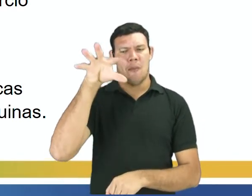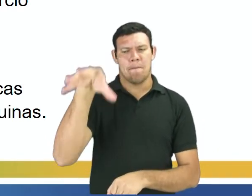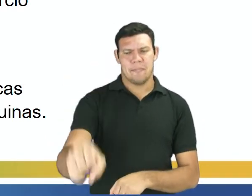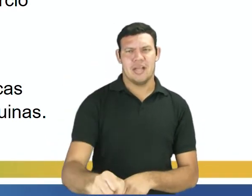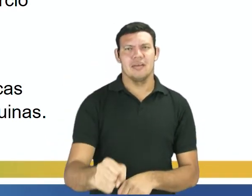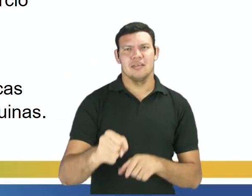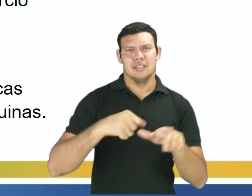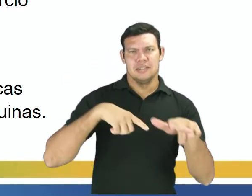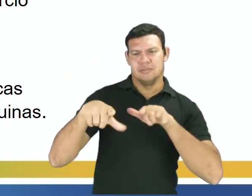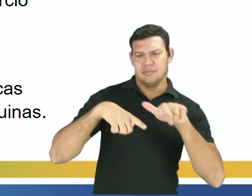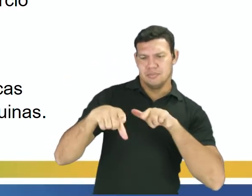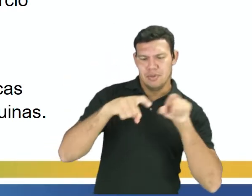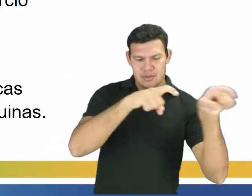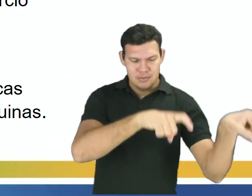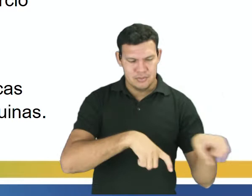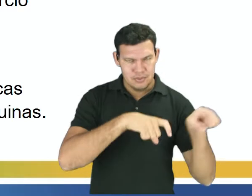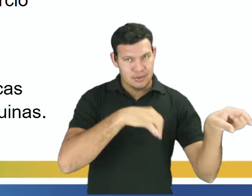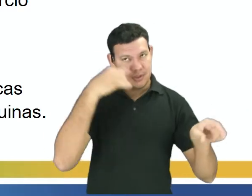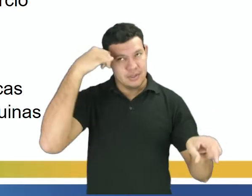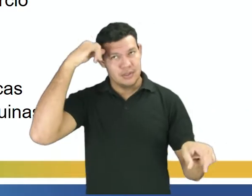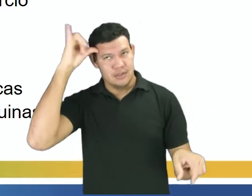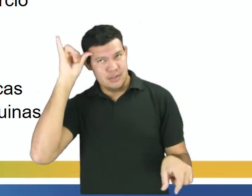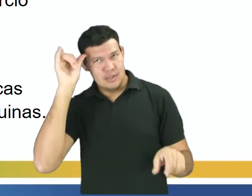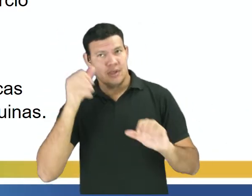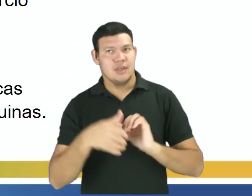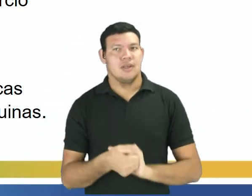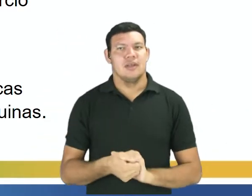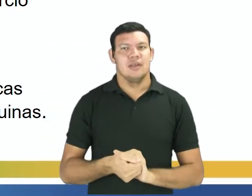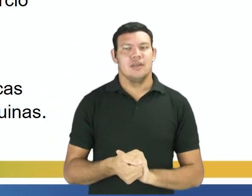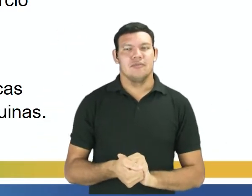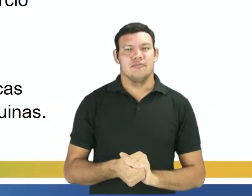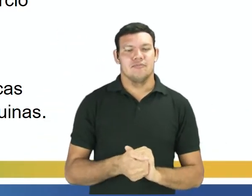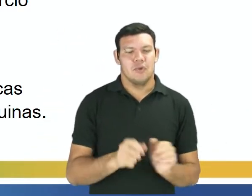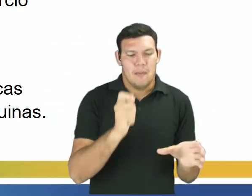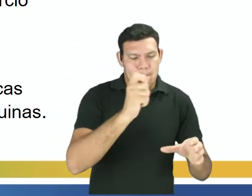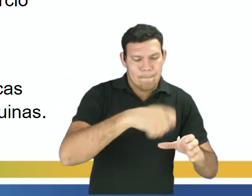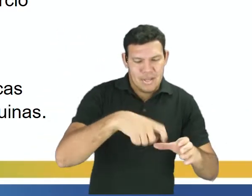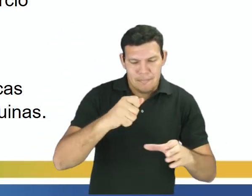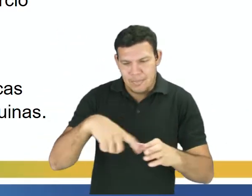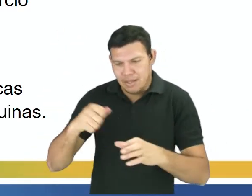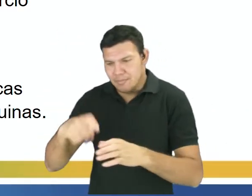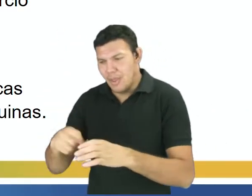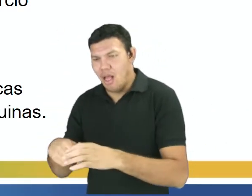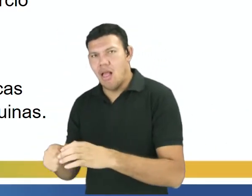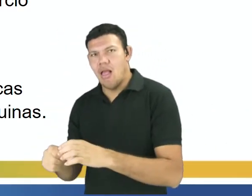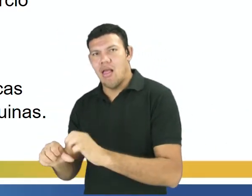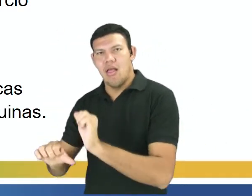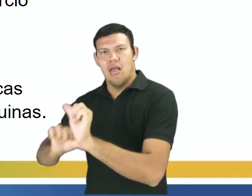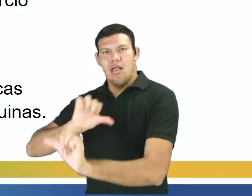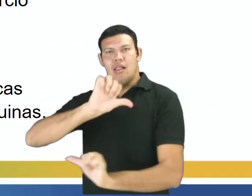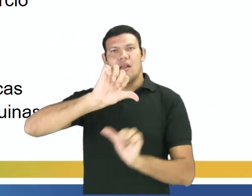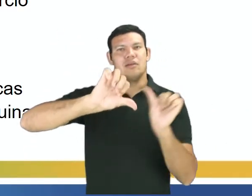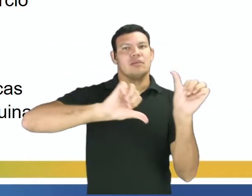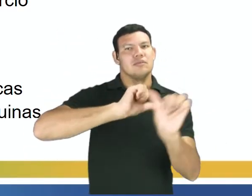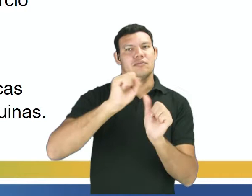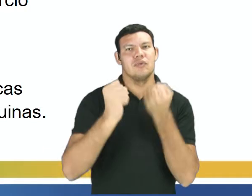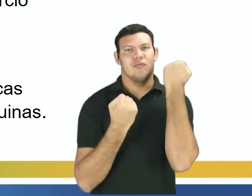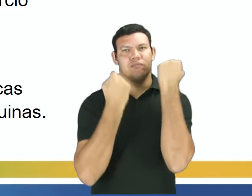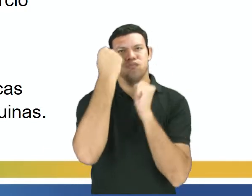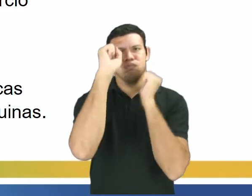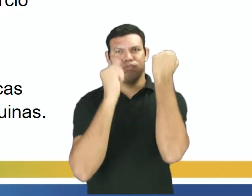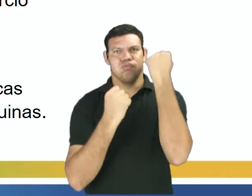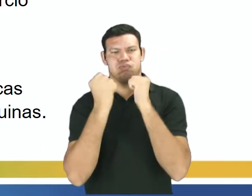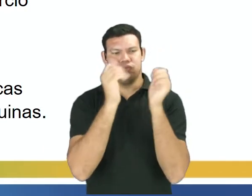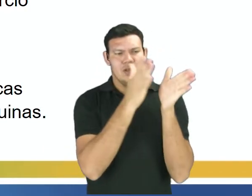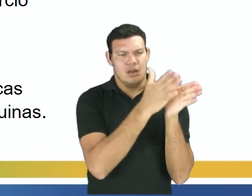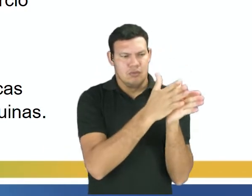que estava vindo do campo com a especialização na área agrária para vir mexer agora com a indústria. Isso, veja que é